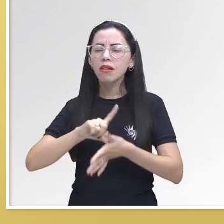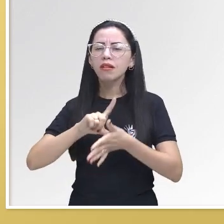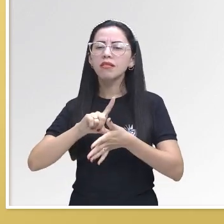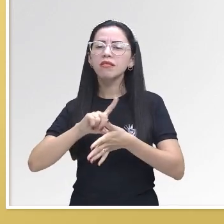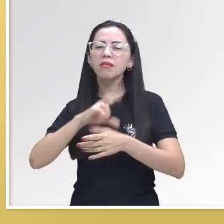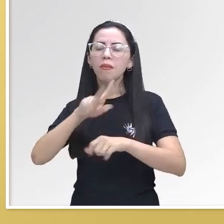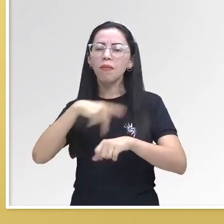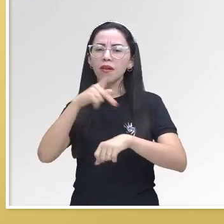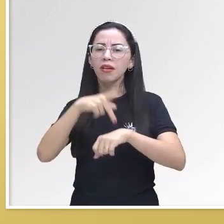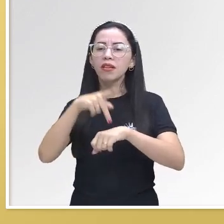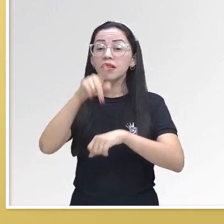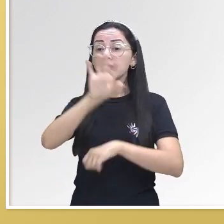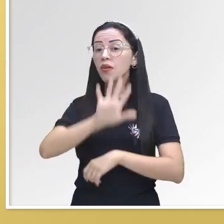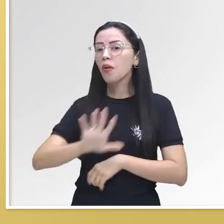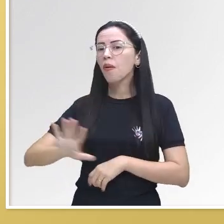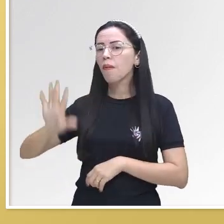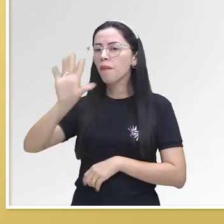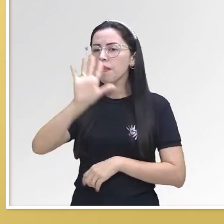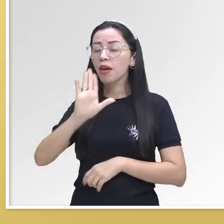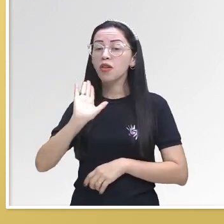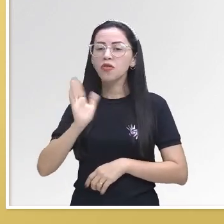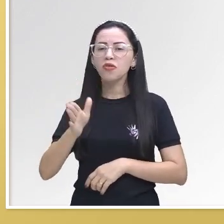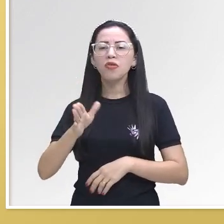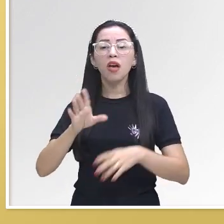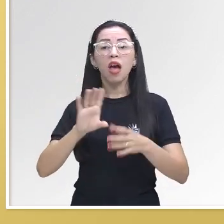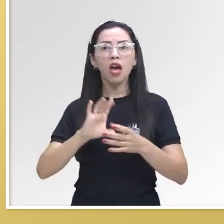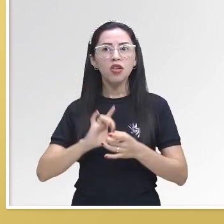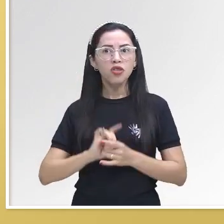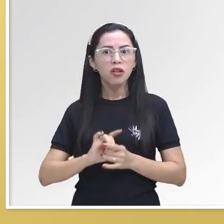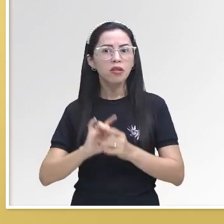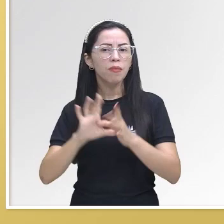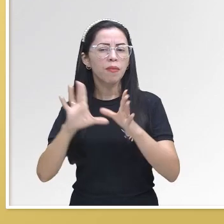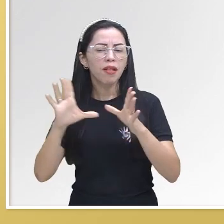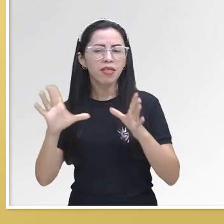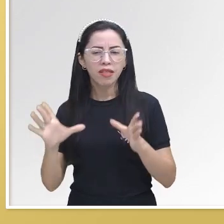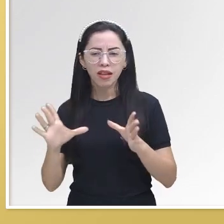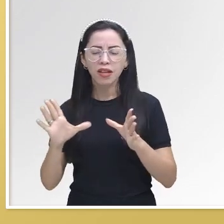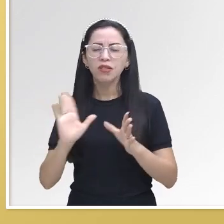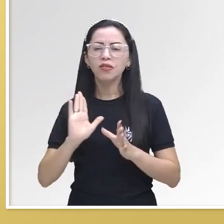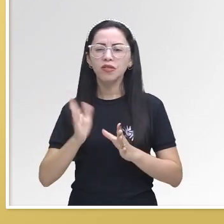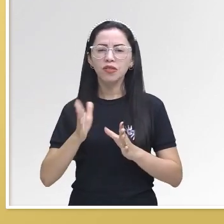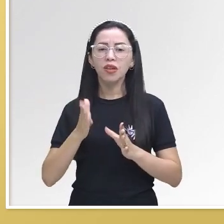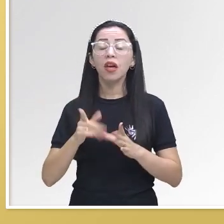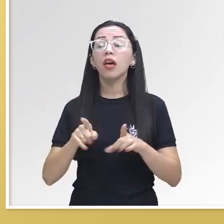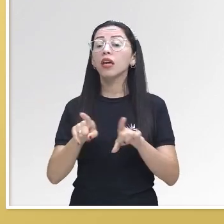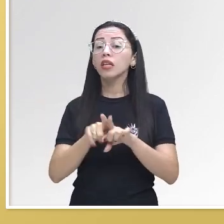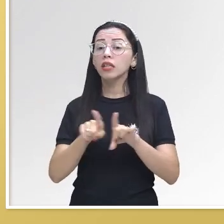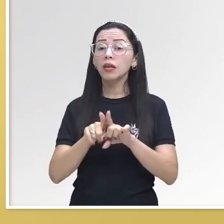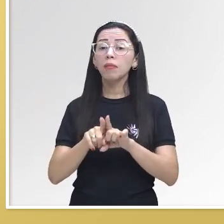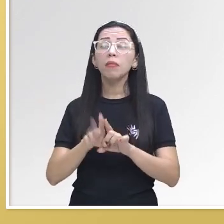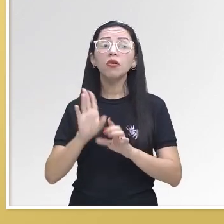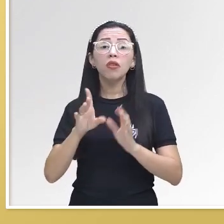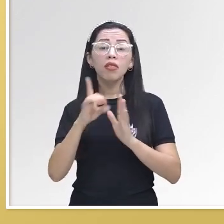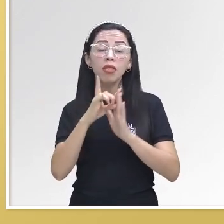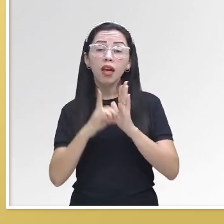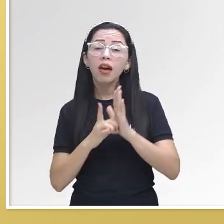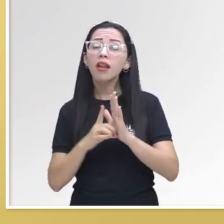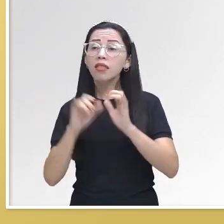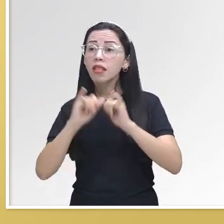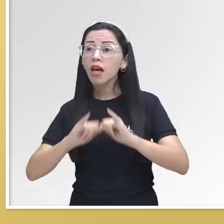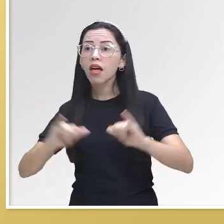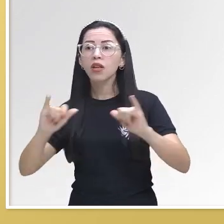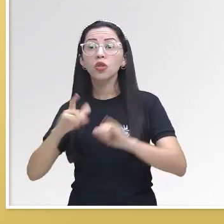tinham dado essa liberdade aos escravizados e já havia sido também decretada em outras